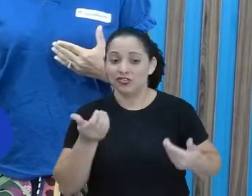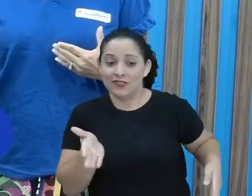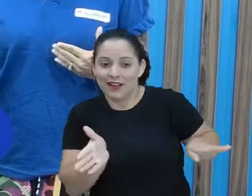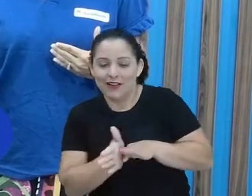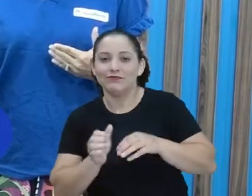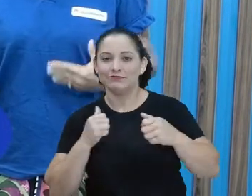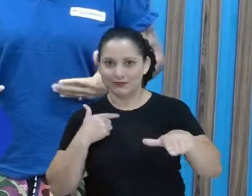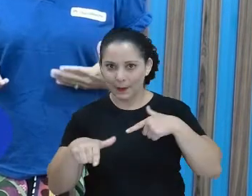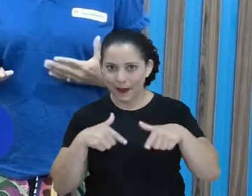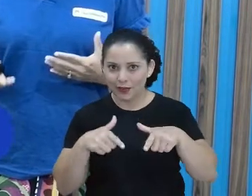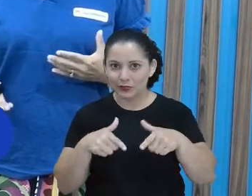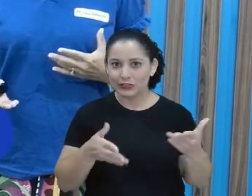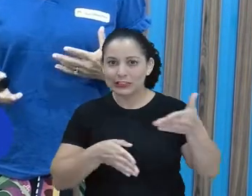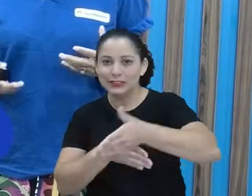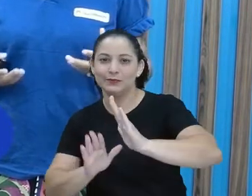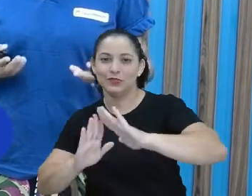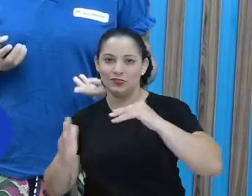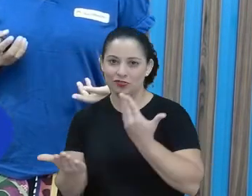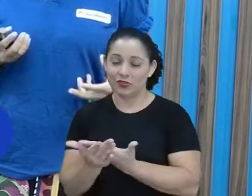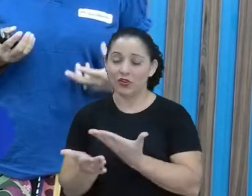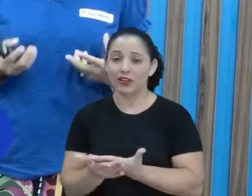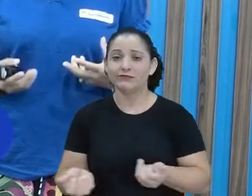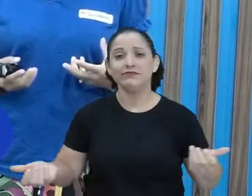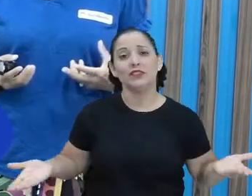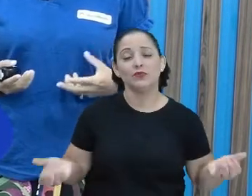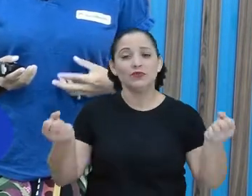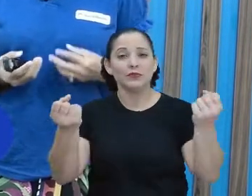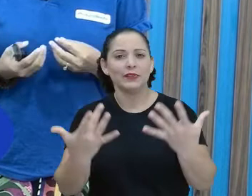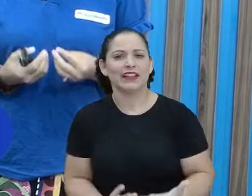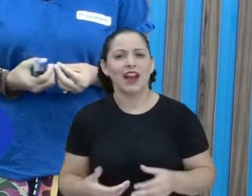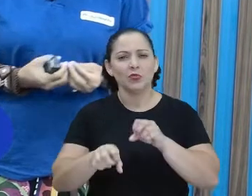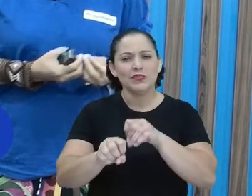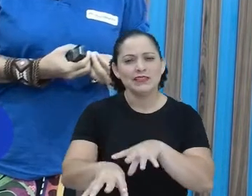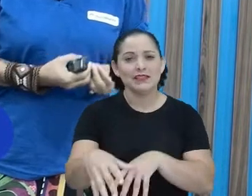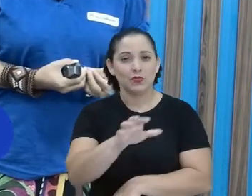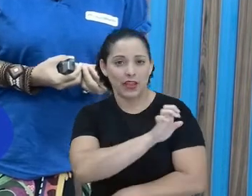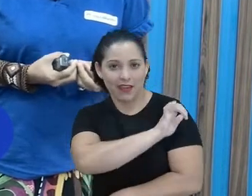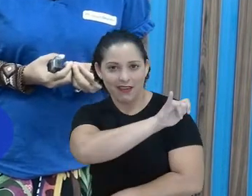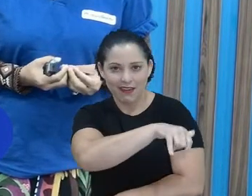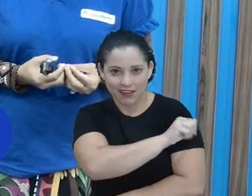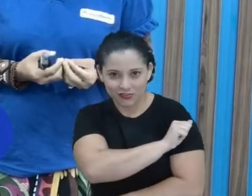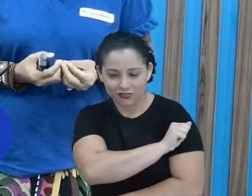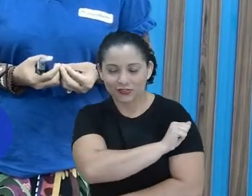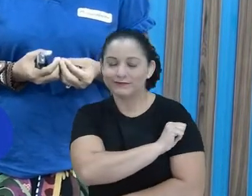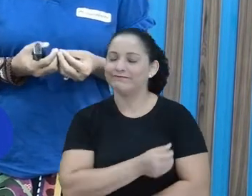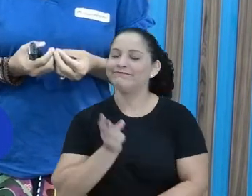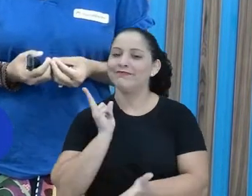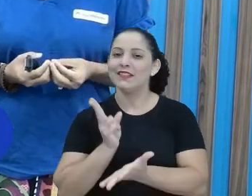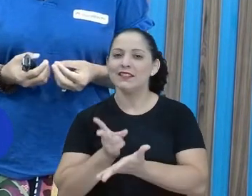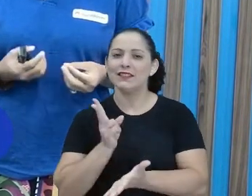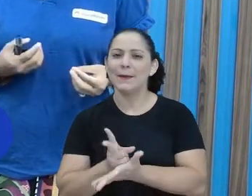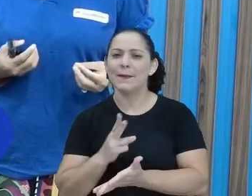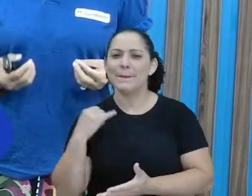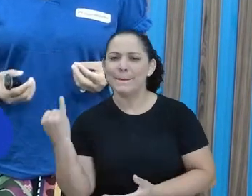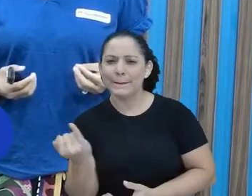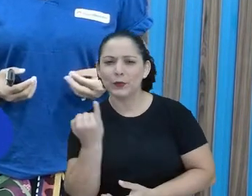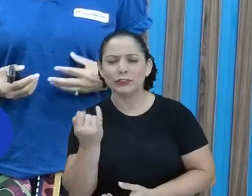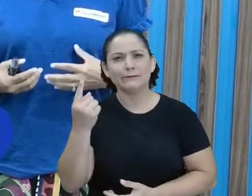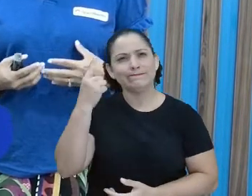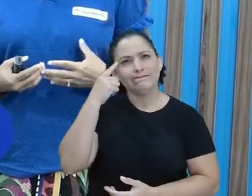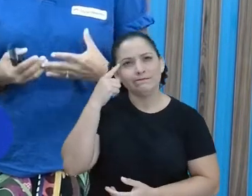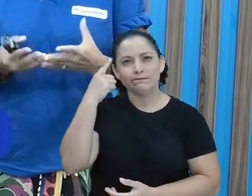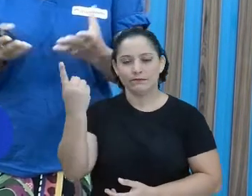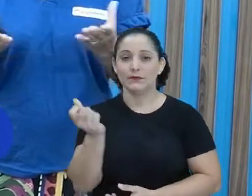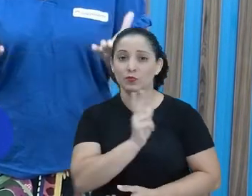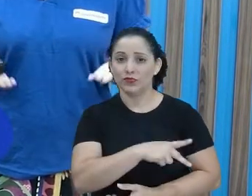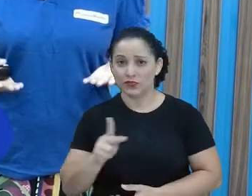escola. Então, a gente falar a respeito da educação de jovens e adultos é sempre lembrar, enquanto professores, que